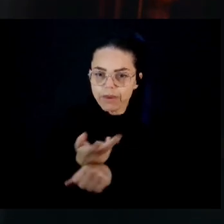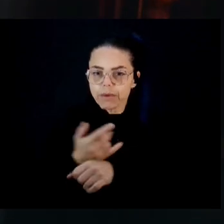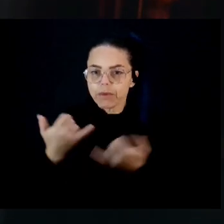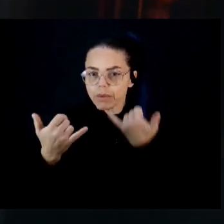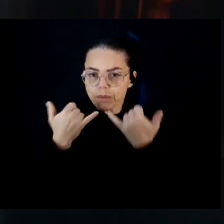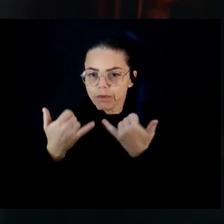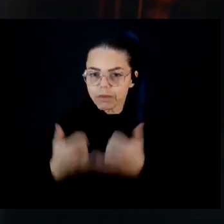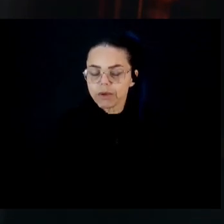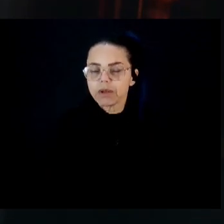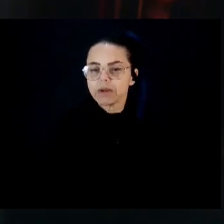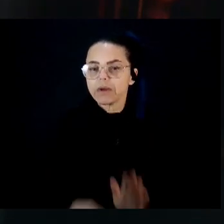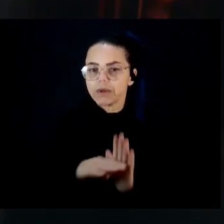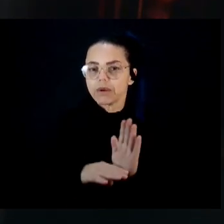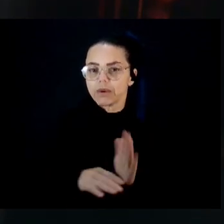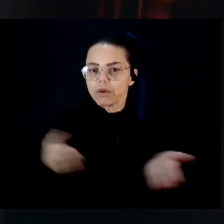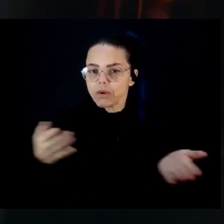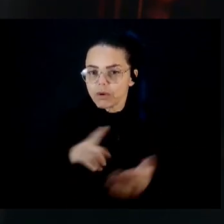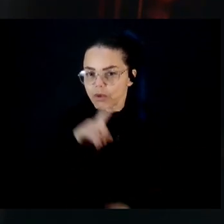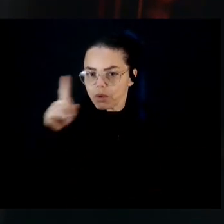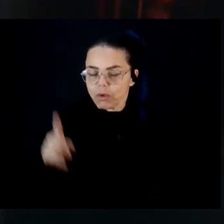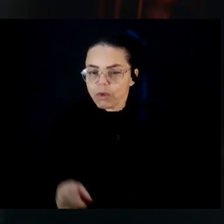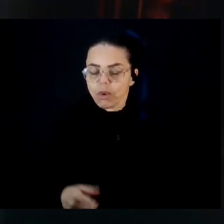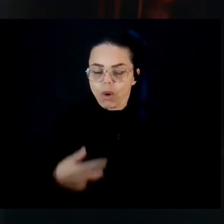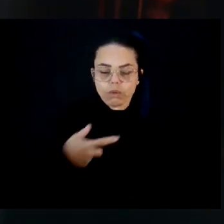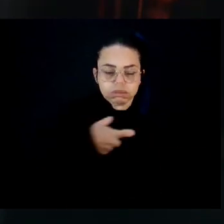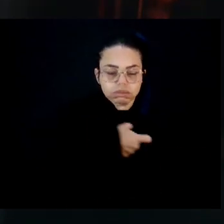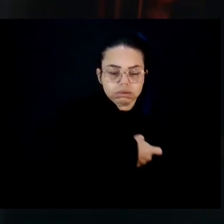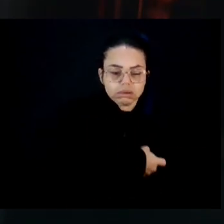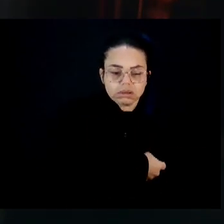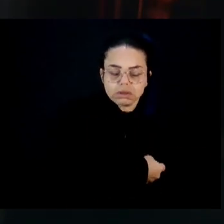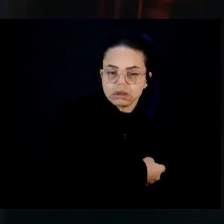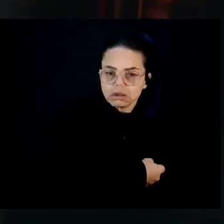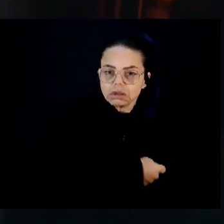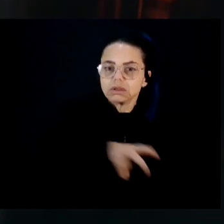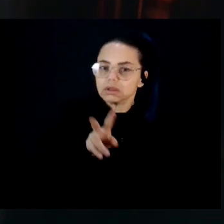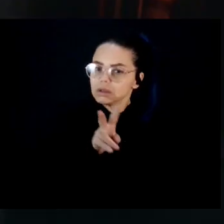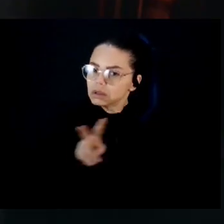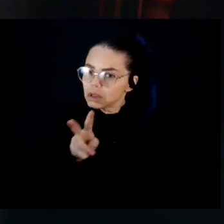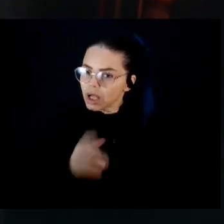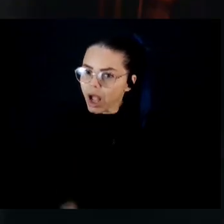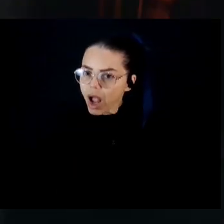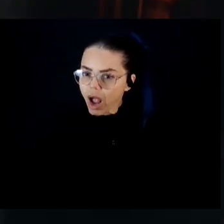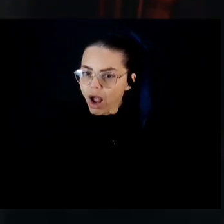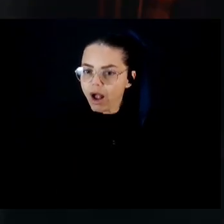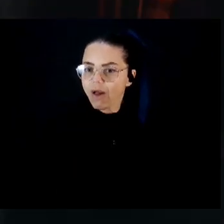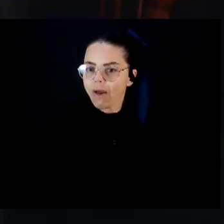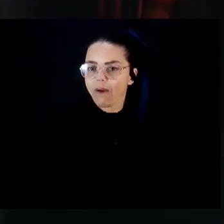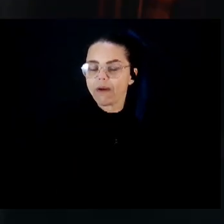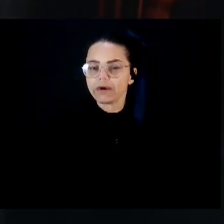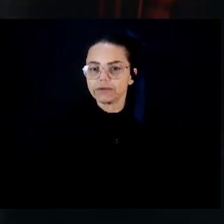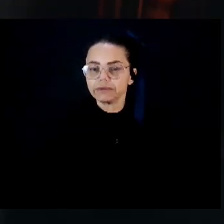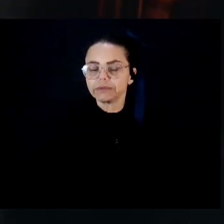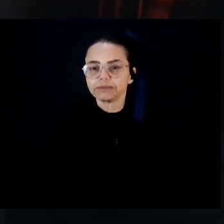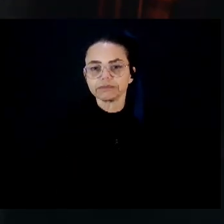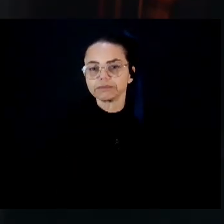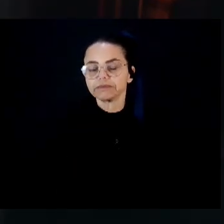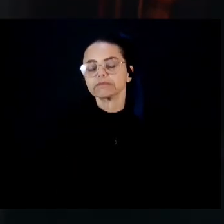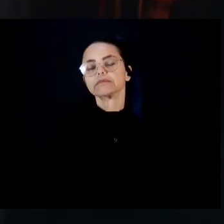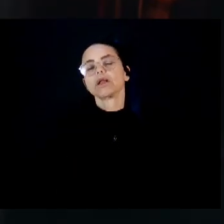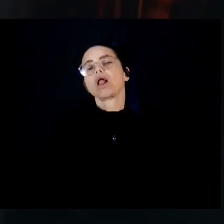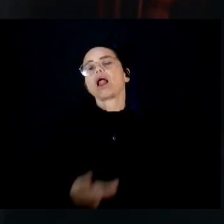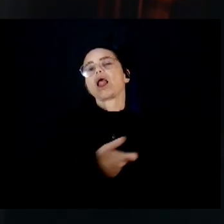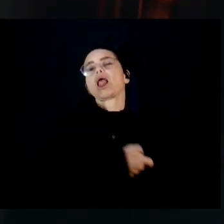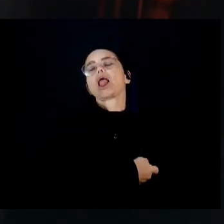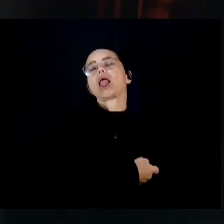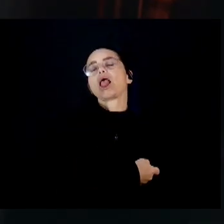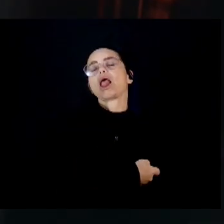nosso programa. Como é que funciona isso? Realmente essas vitaminas que a gente toma lá, igual como se fosse soro, você deita lá e toma lá um pacotinho